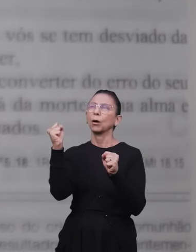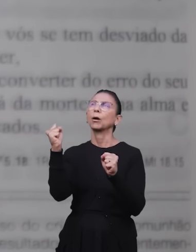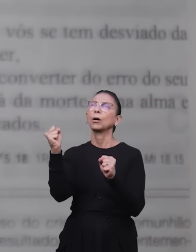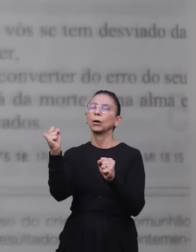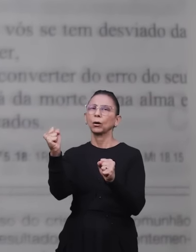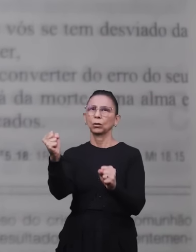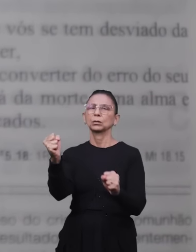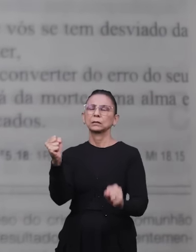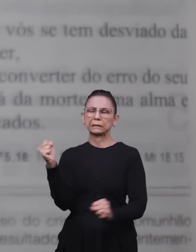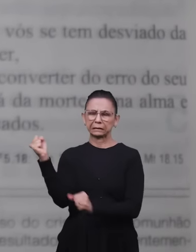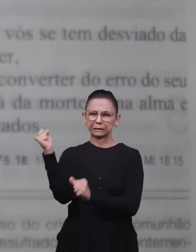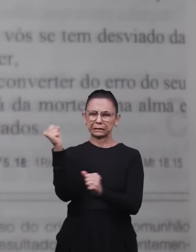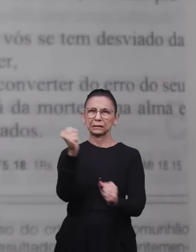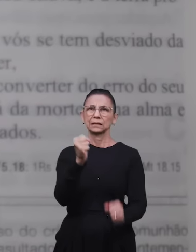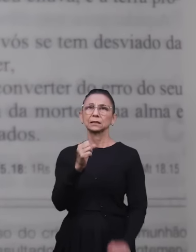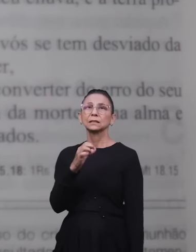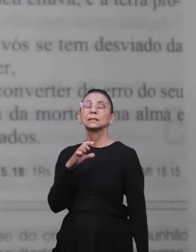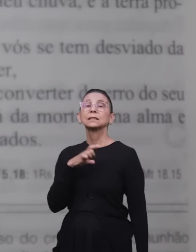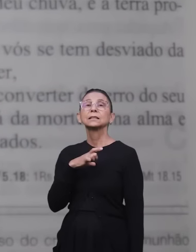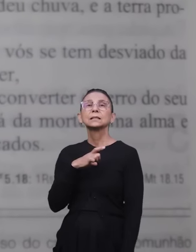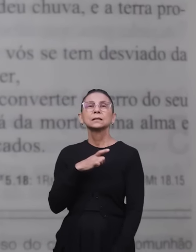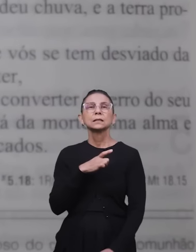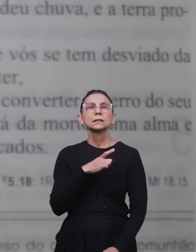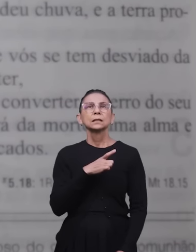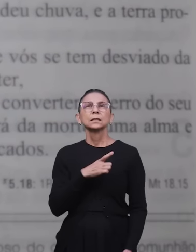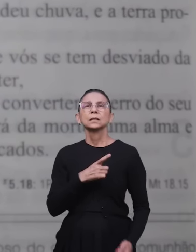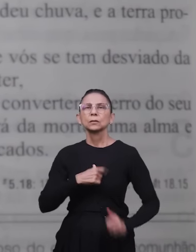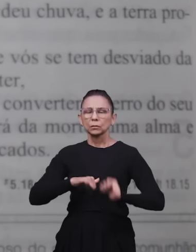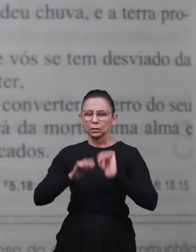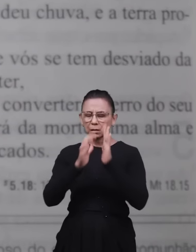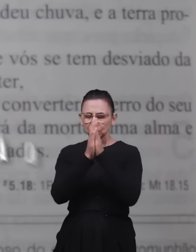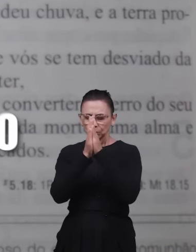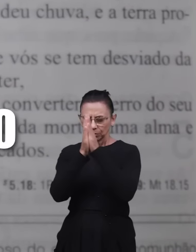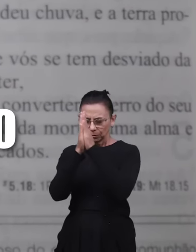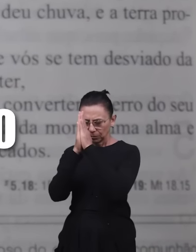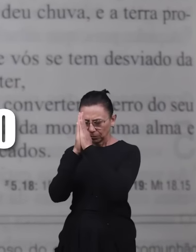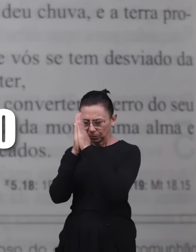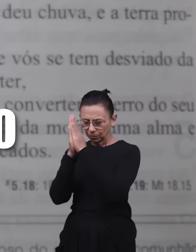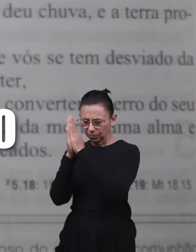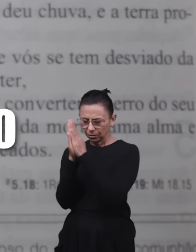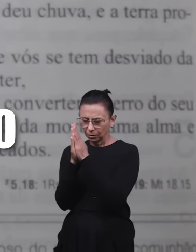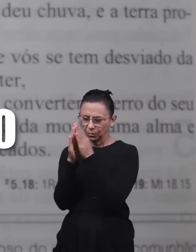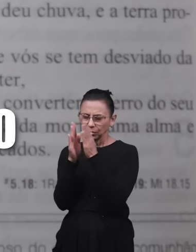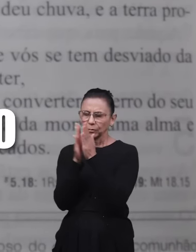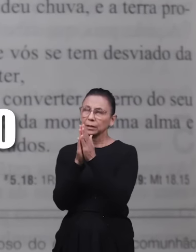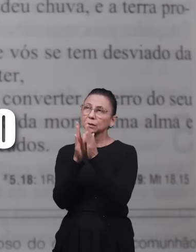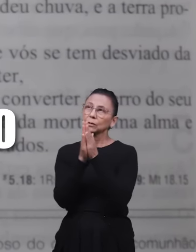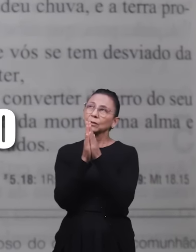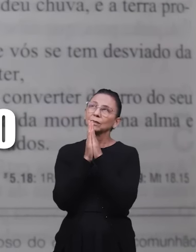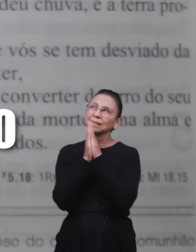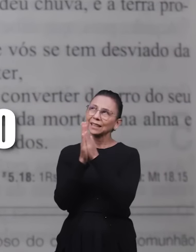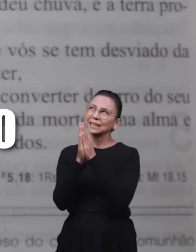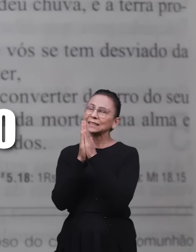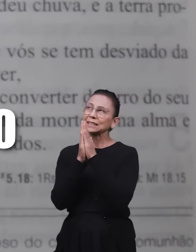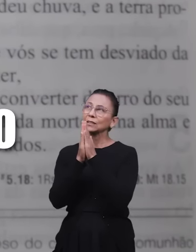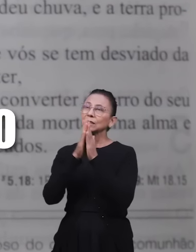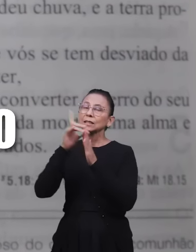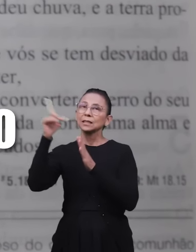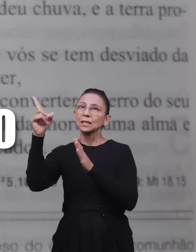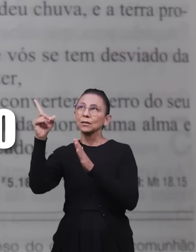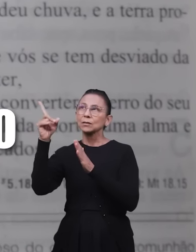fiadores, onde muito em seu poder. E quando estou